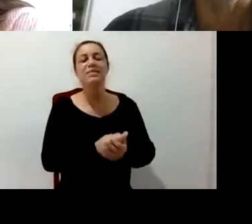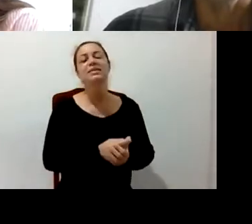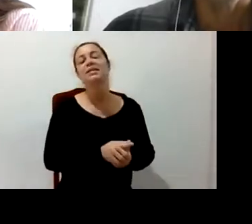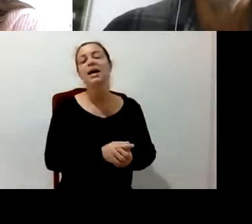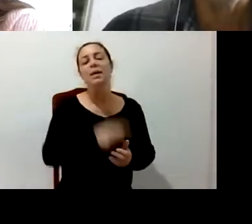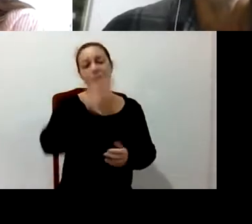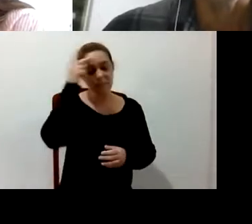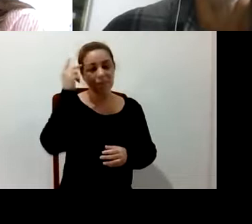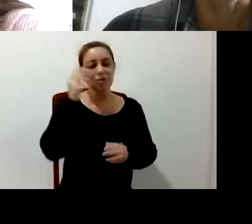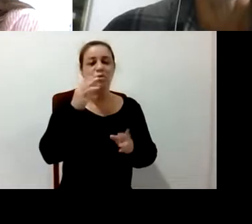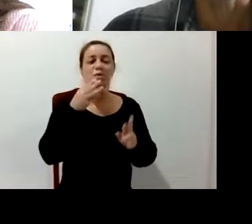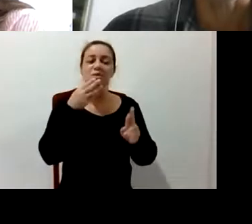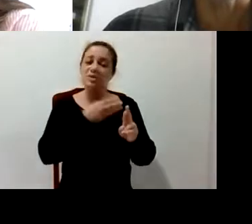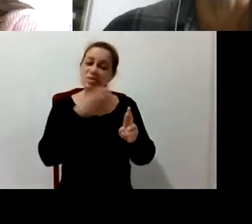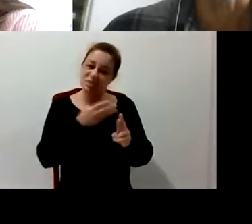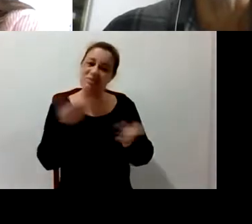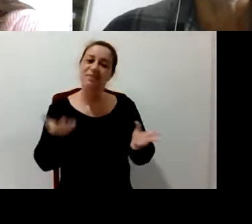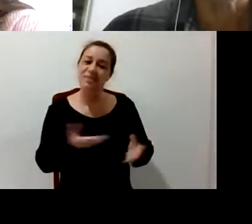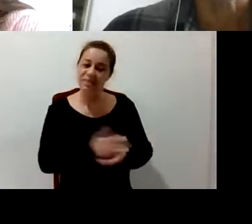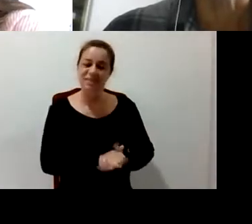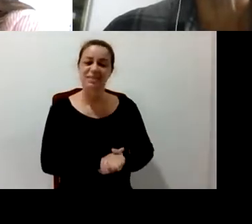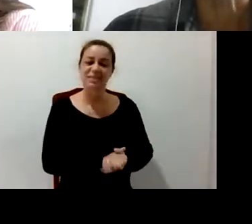referência também nessa discussão.